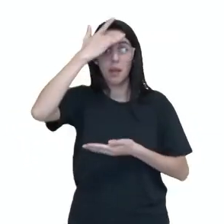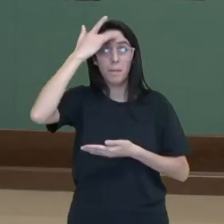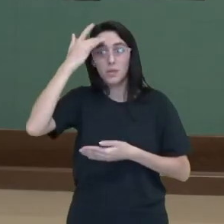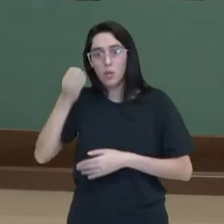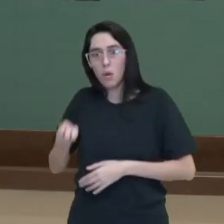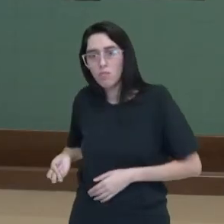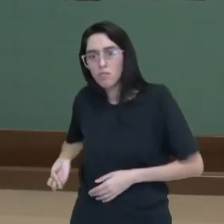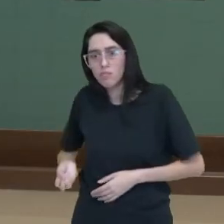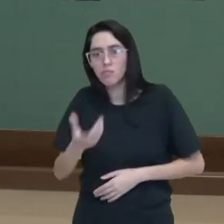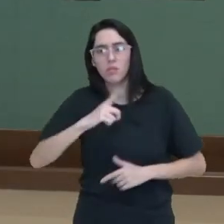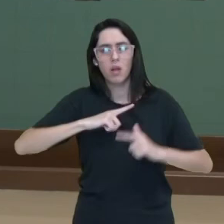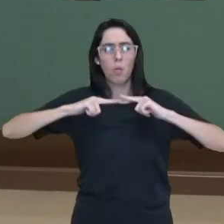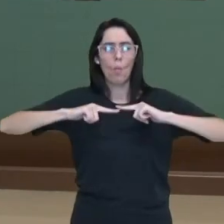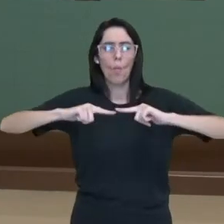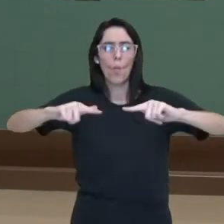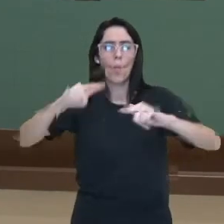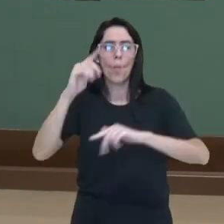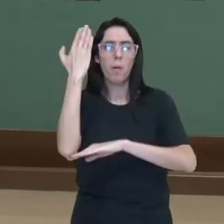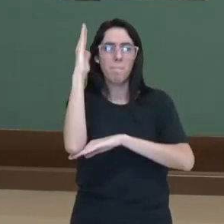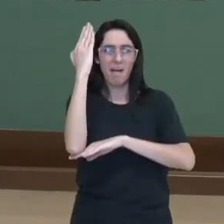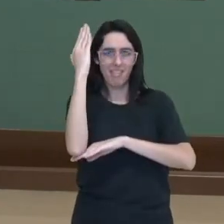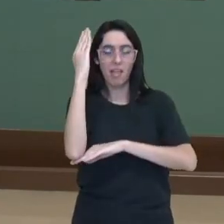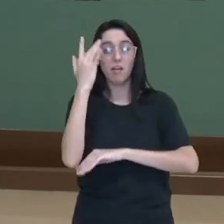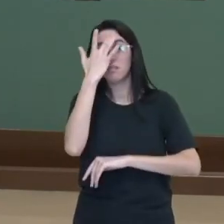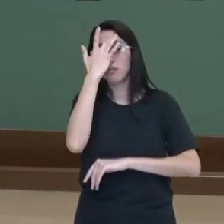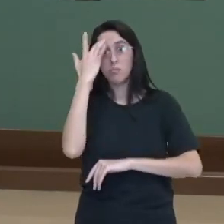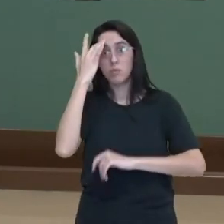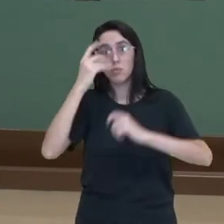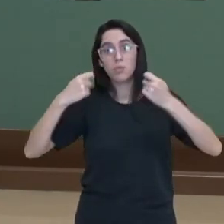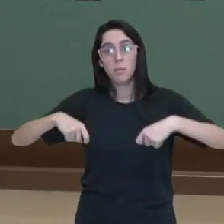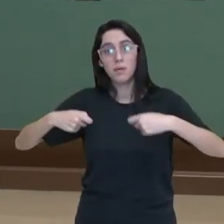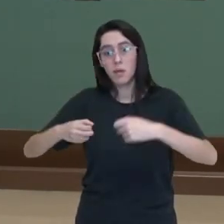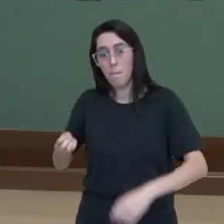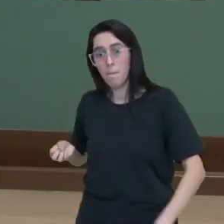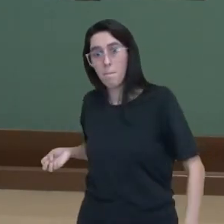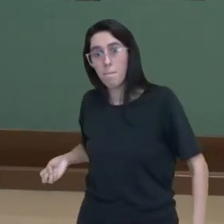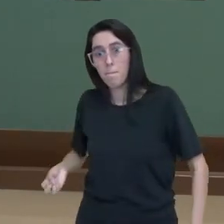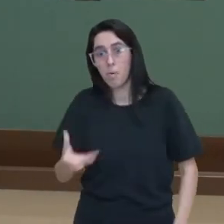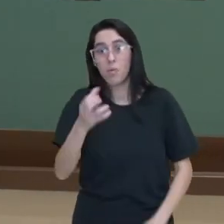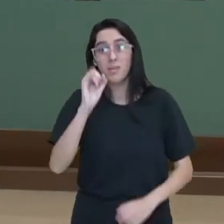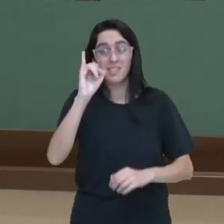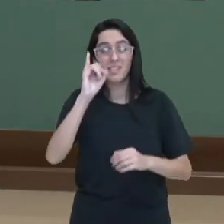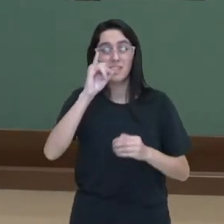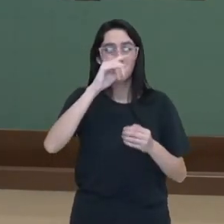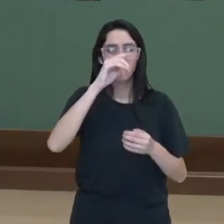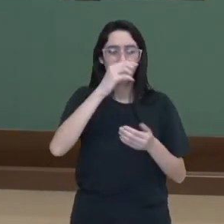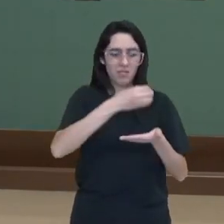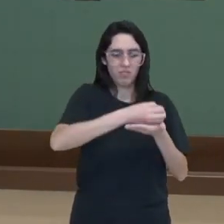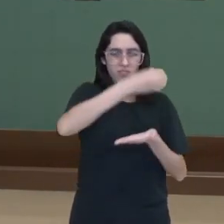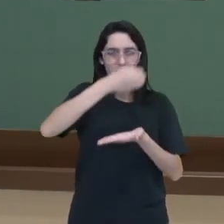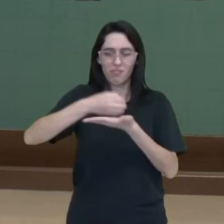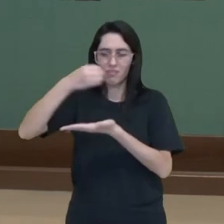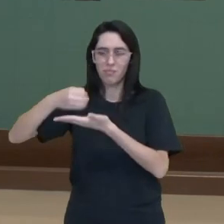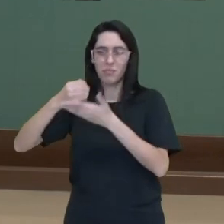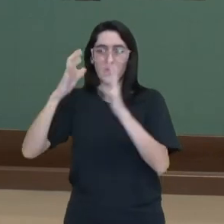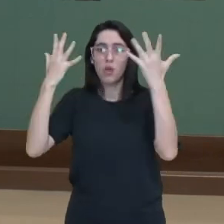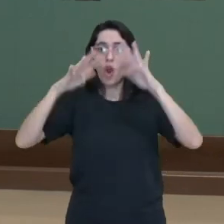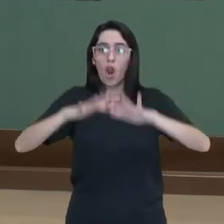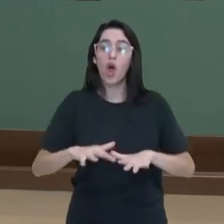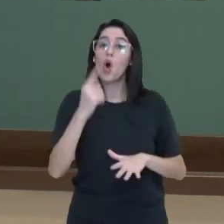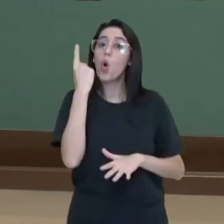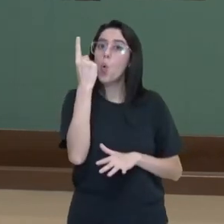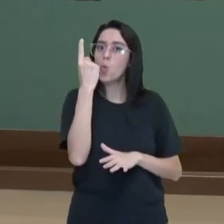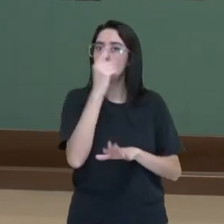pista bem lisa de madeira e a ideia é que se você conseguir derrubar todos os 10 pinos com um único lançamento